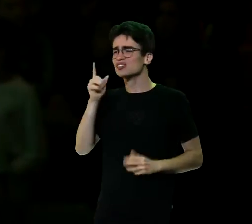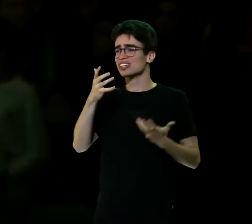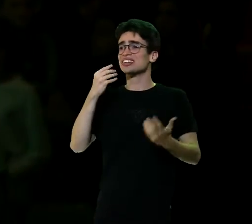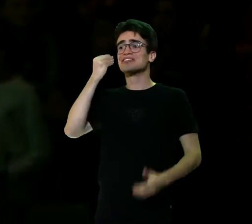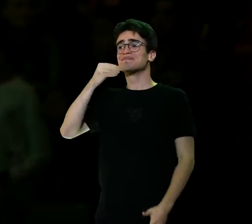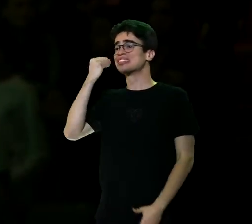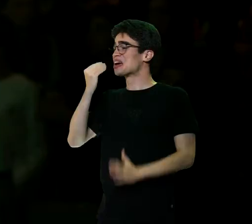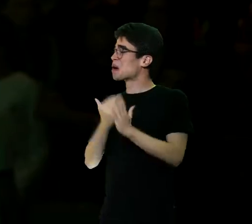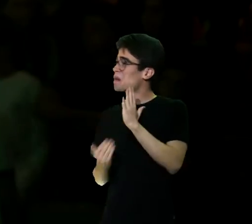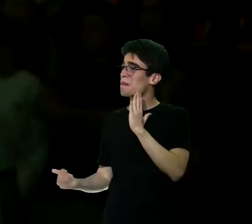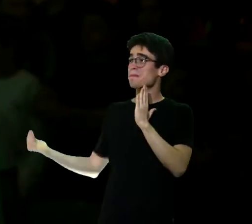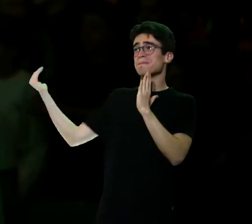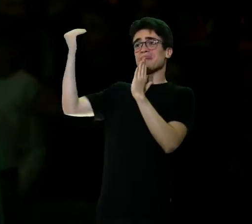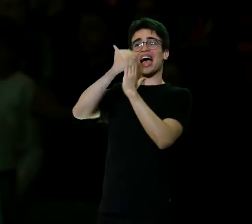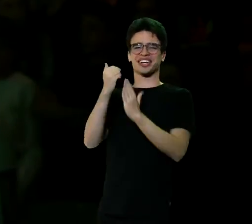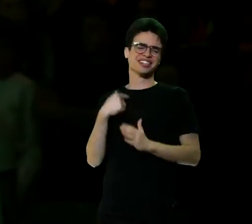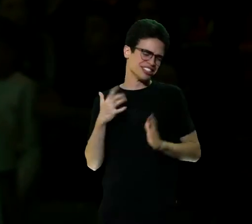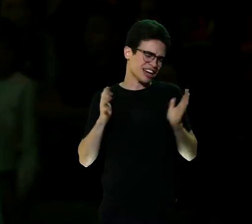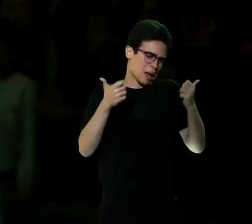faz por nós.